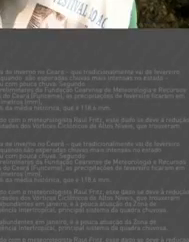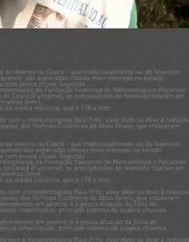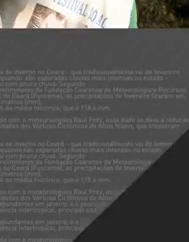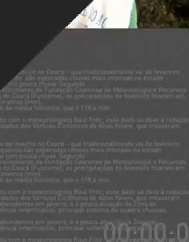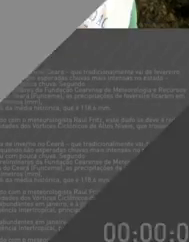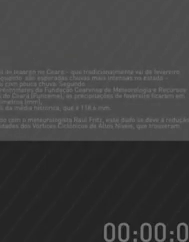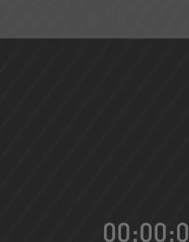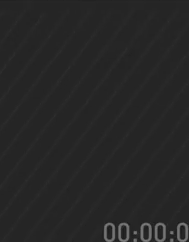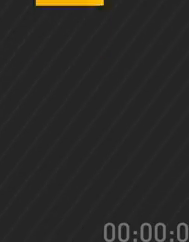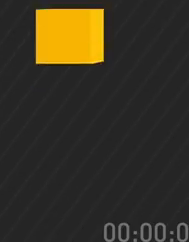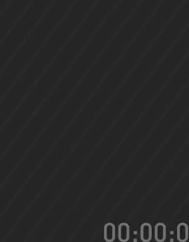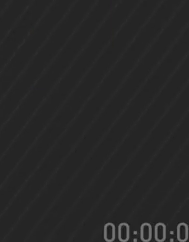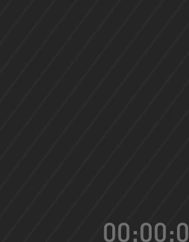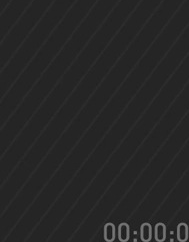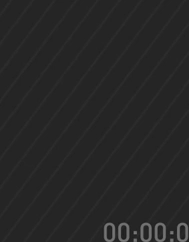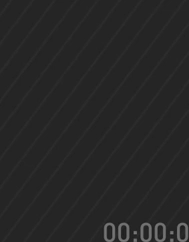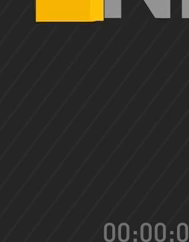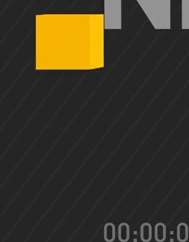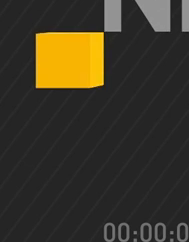ae